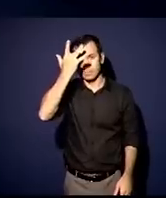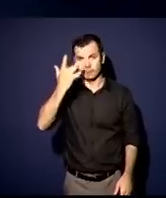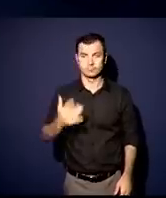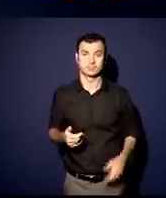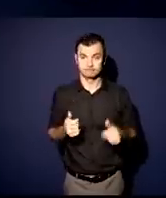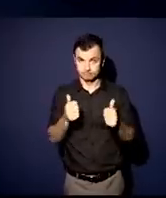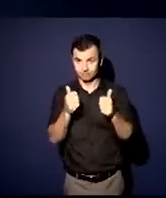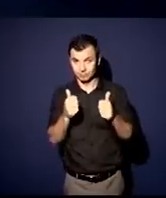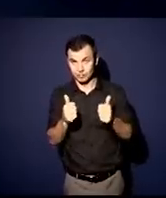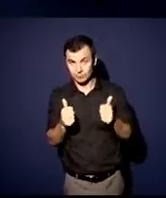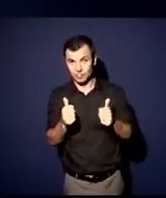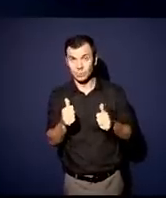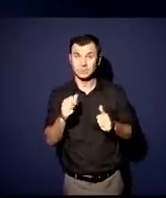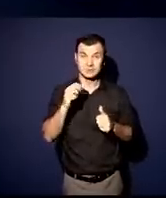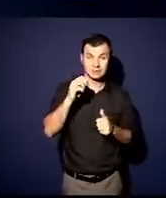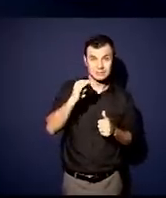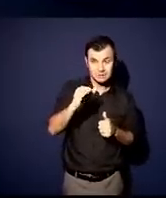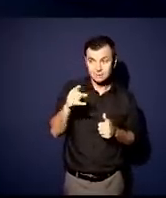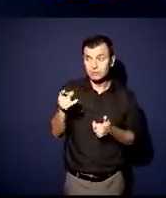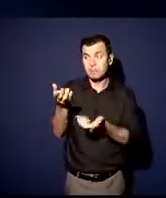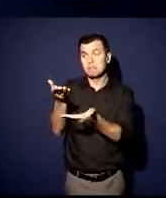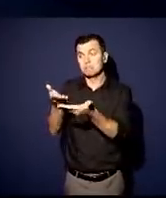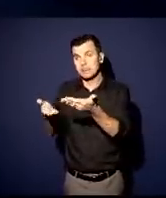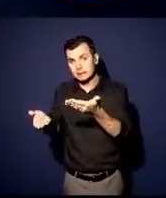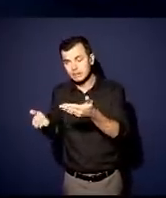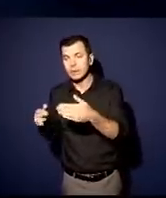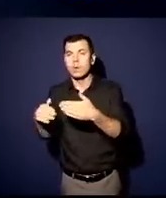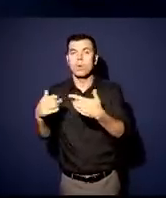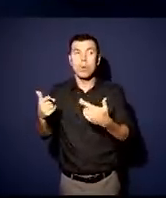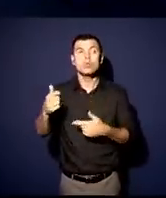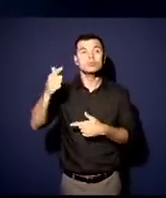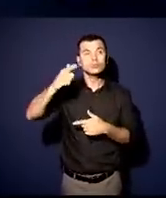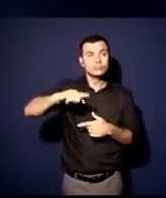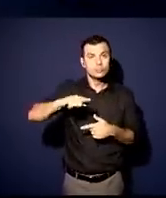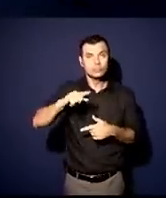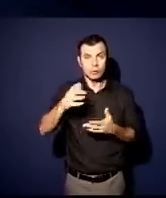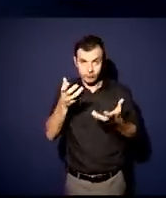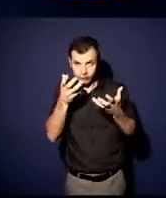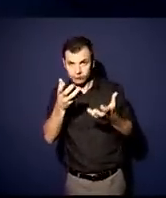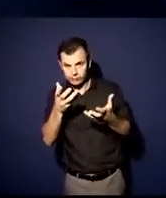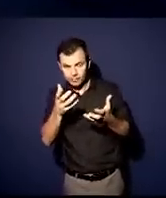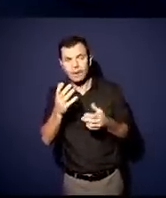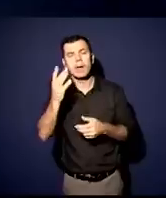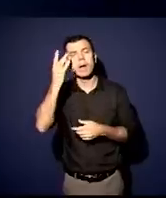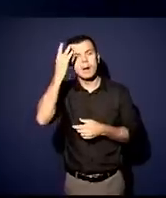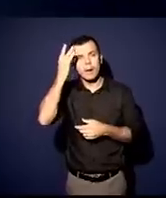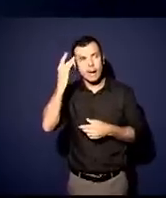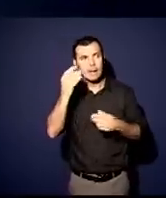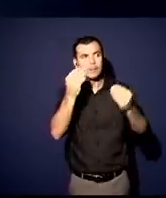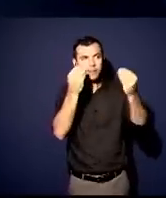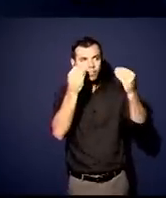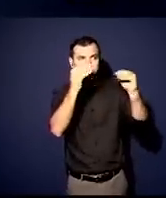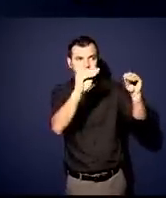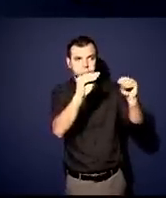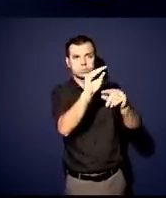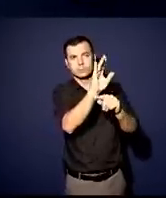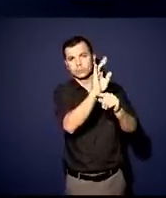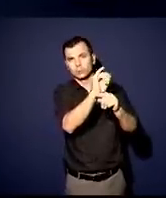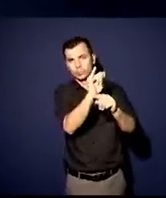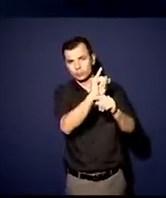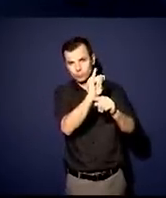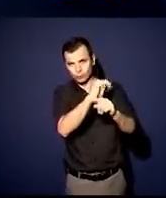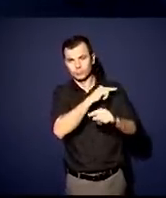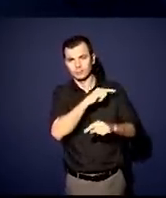Hoje, se vocês perderem algum painel ou quiserem rever, todos estarão disponíveis a partir de amanhã no canal do YouTube do